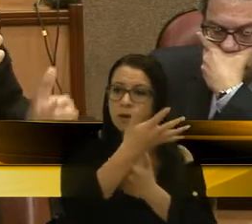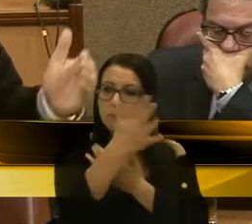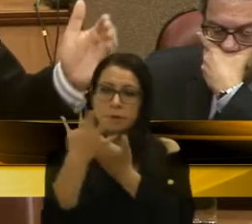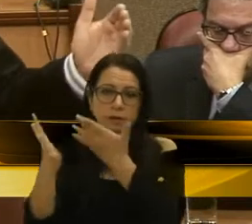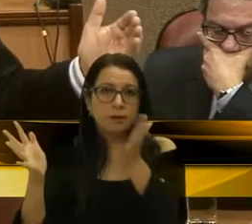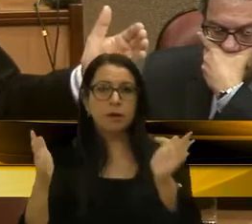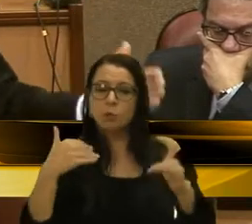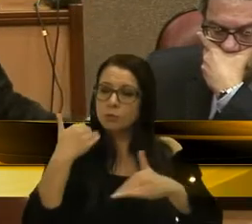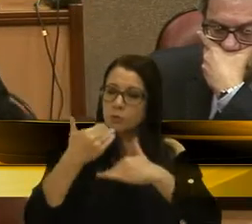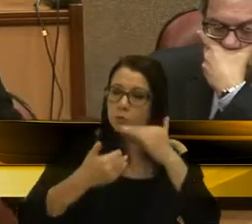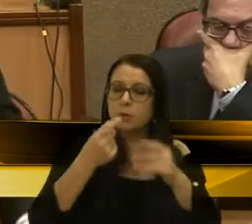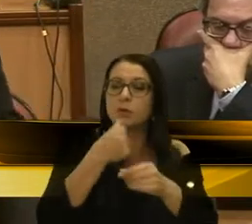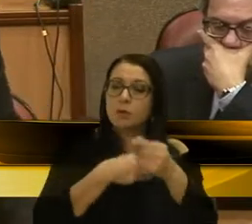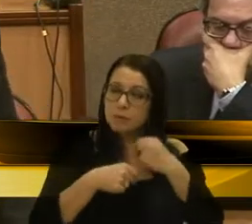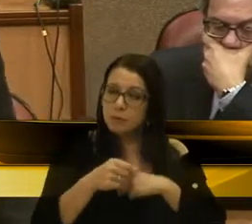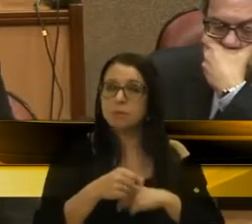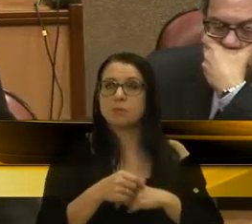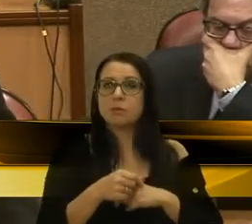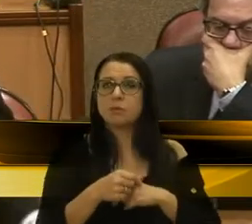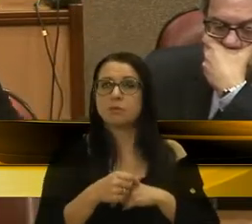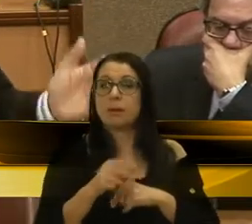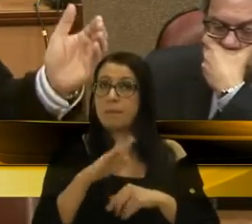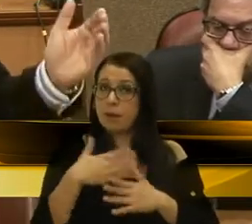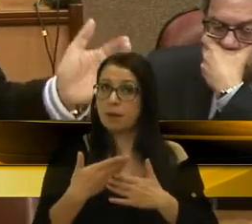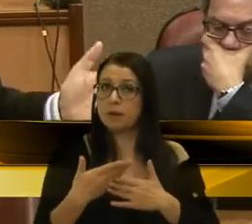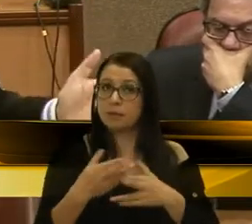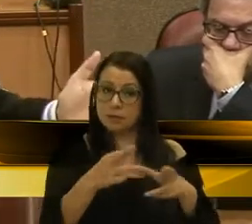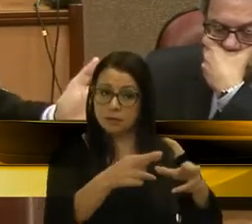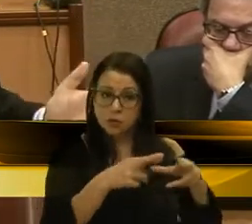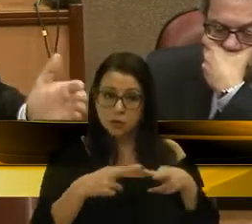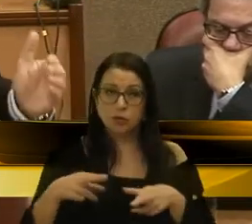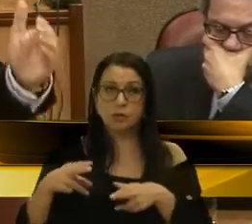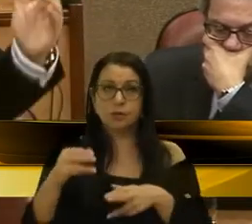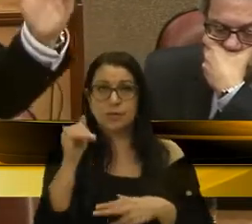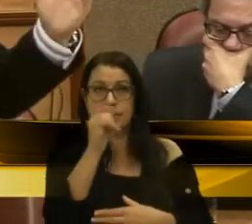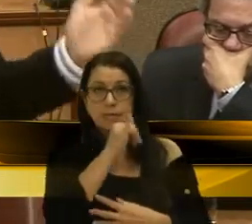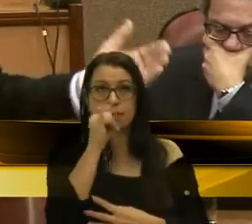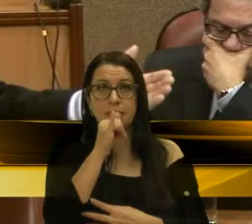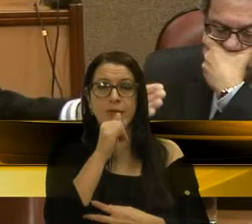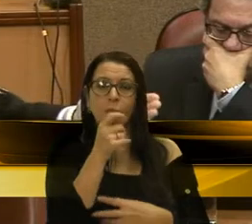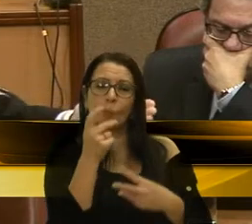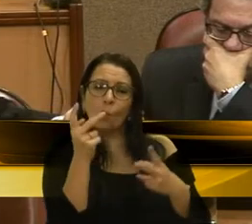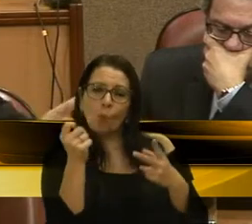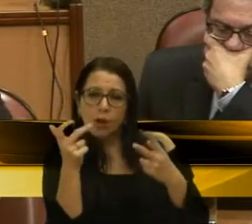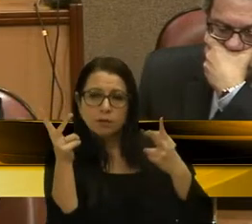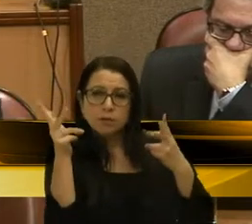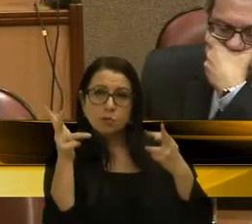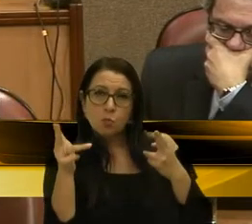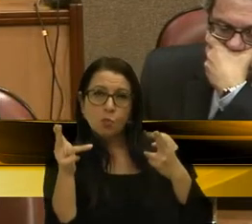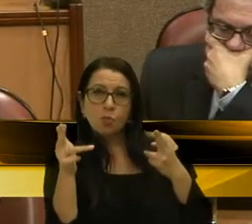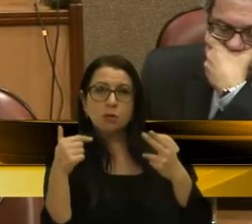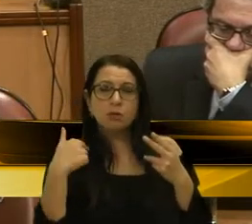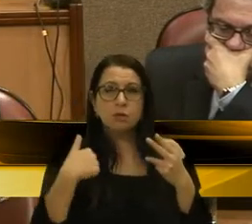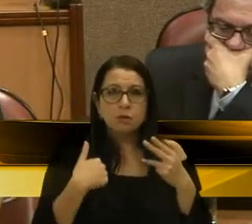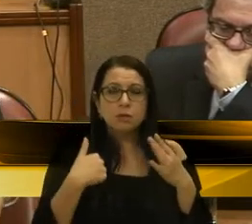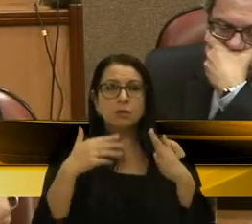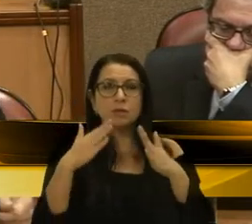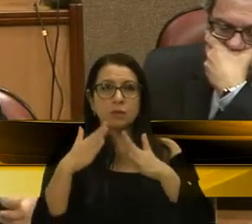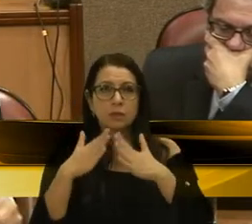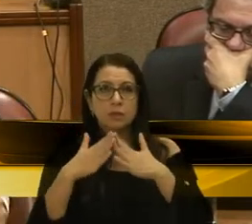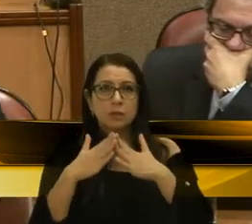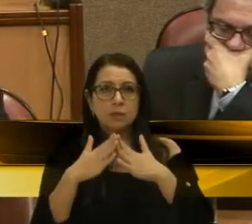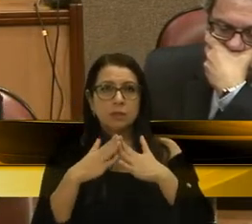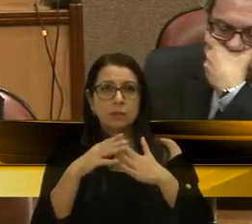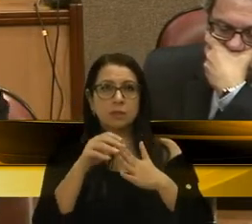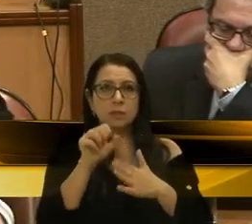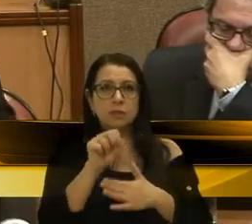de desenvolvimento econômico, e mais ainda na região do Vêneto. Temos muitas similaridades com aquela região. Eu habitei na região de